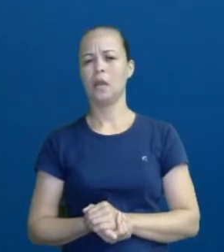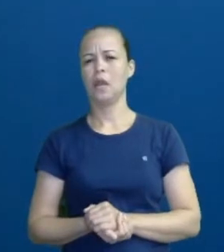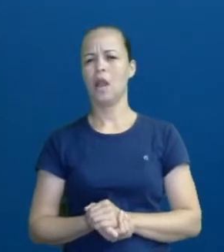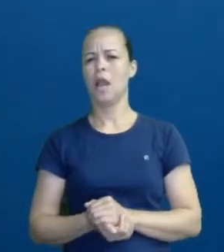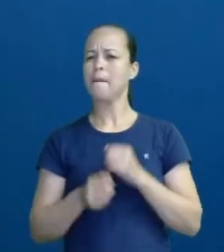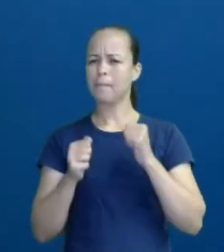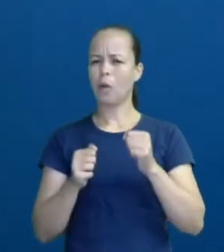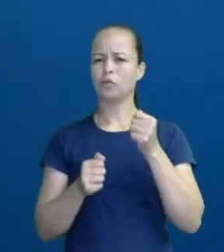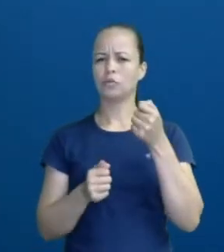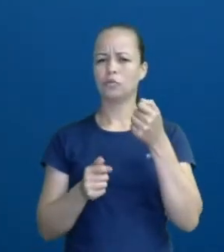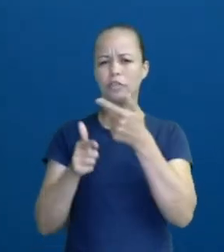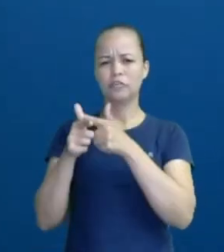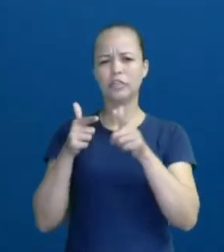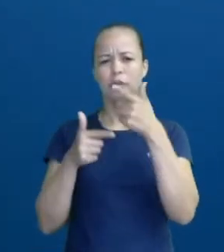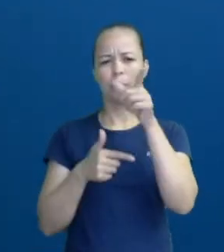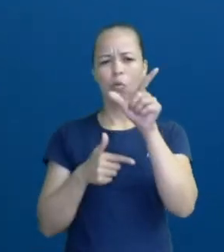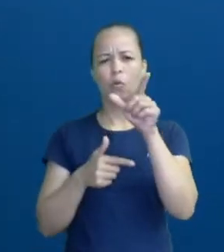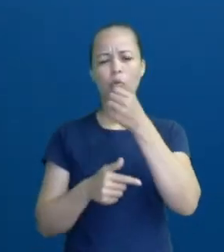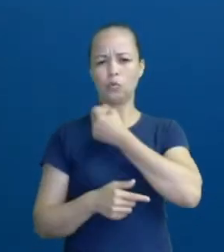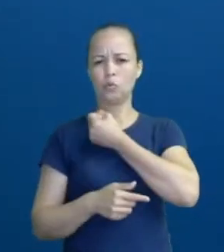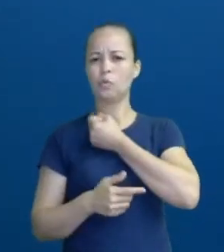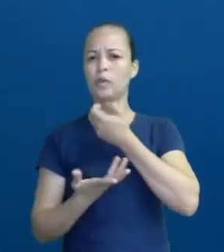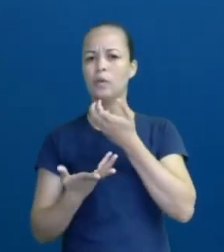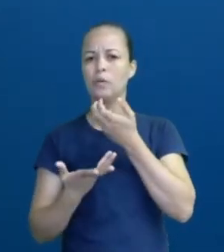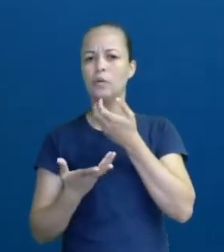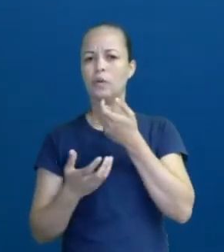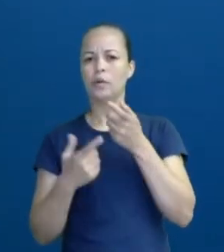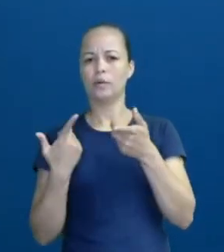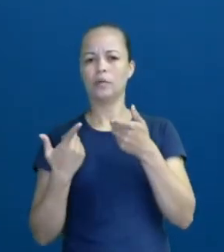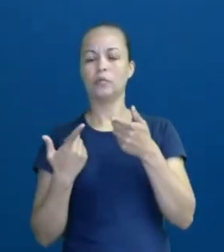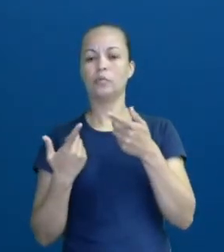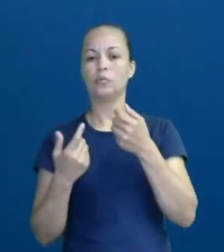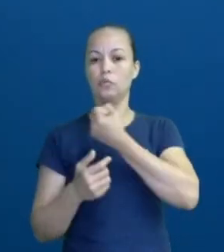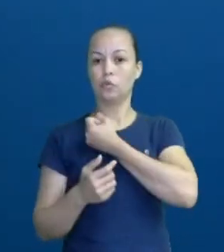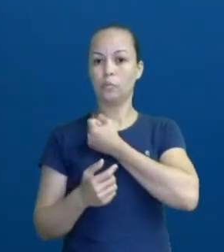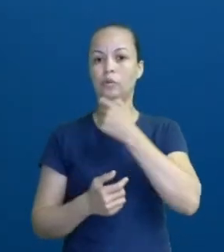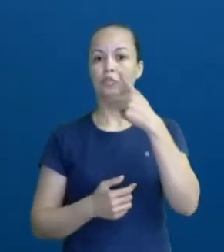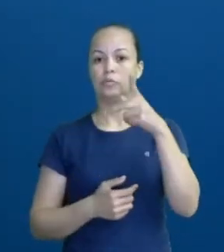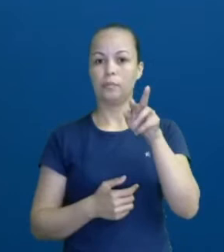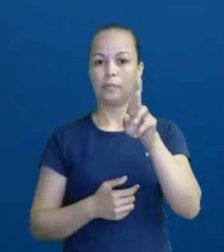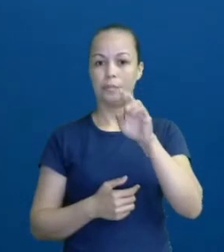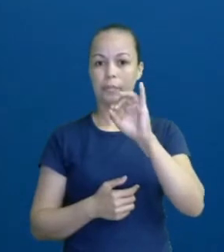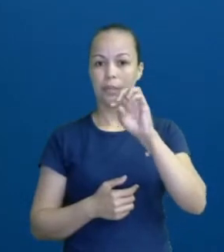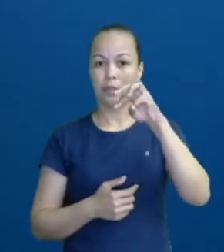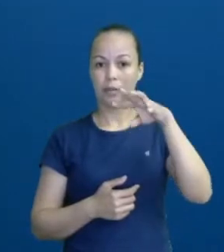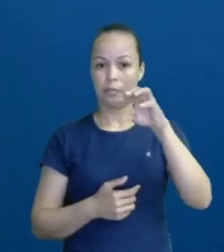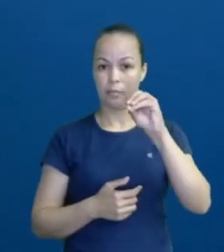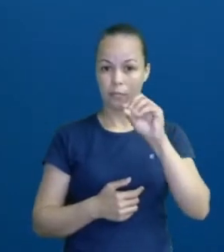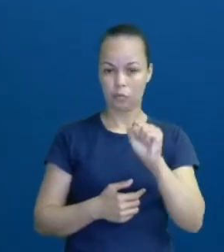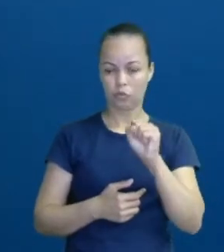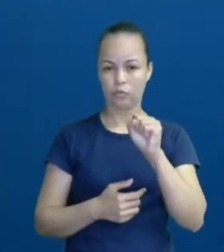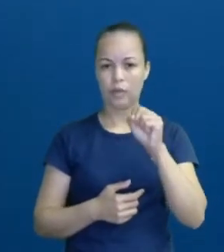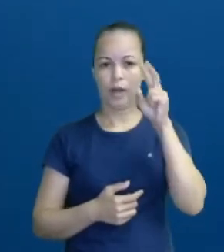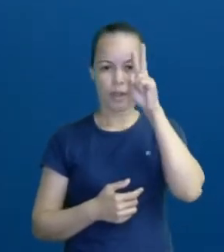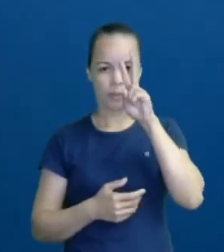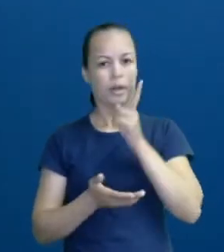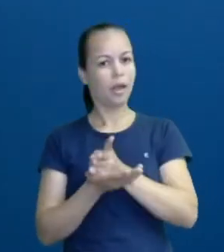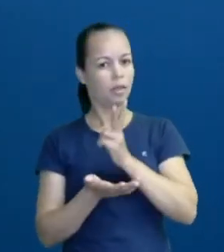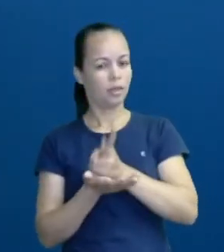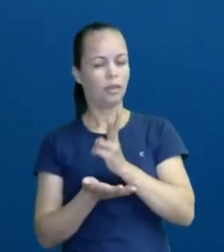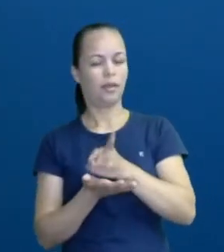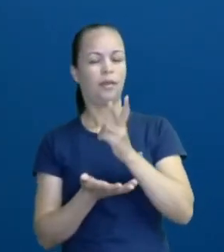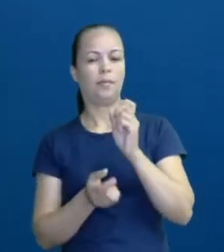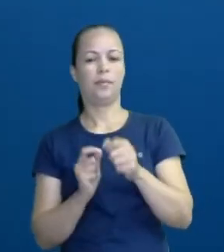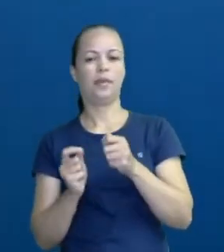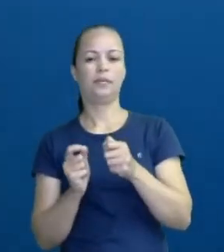dividir por outro número. A gente tem que dividir por números primos, tá certo? Então, a gente sempre tem que lembrar disso. Dividir por